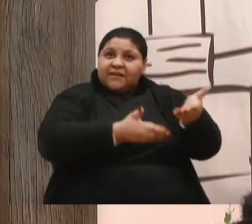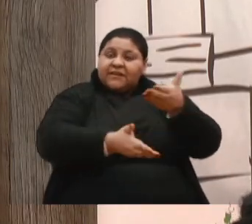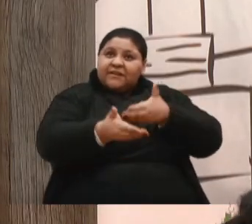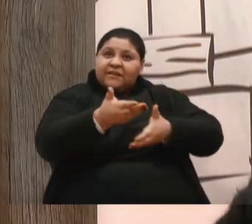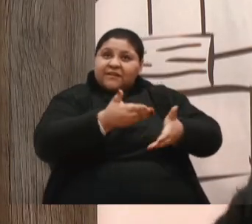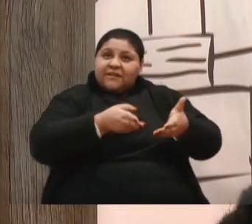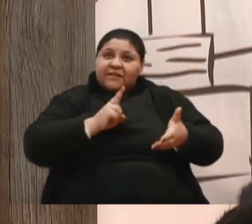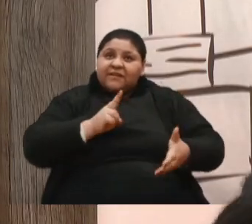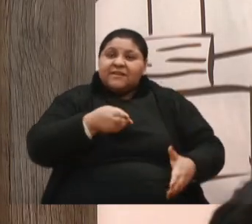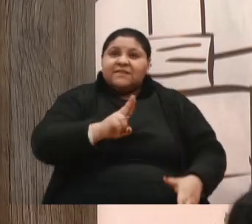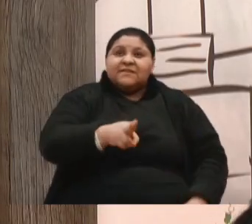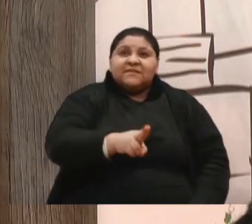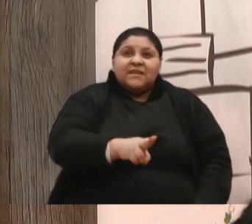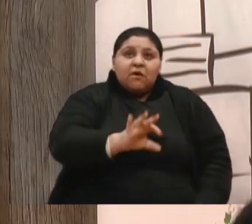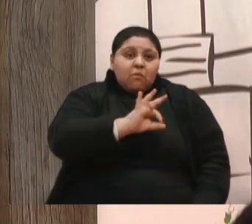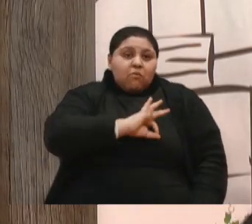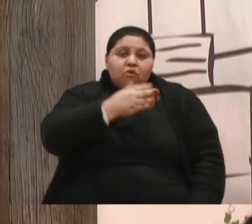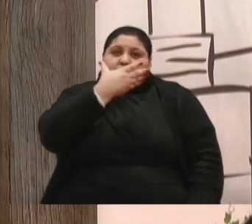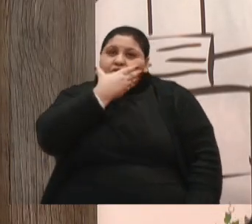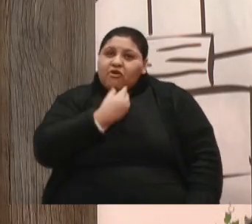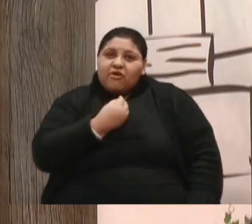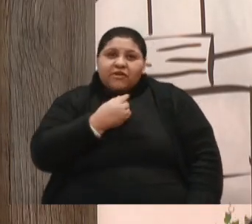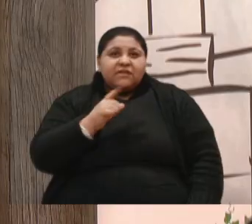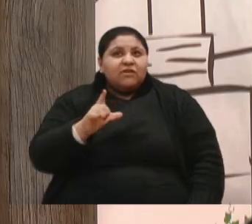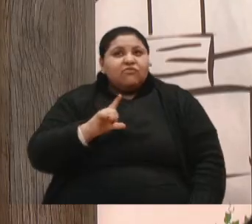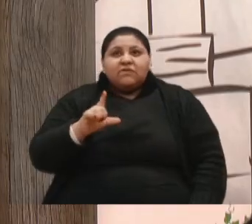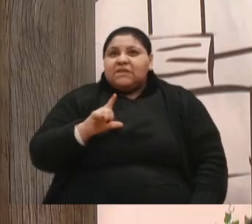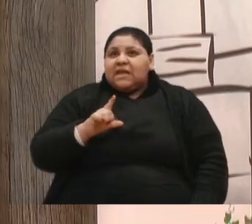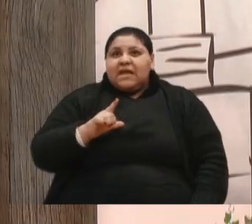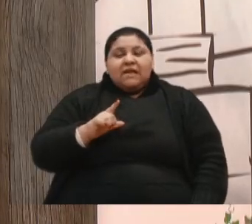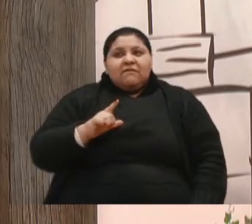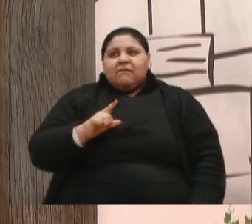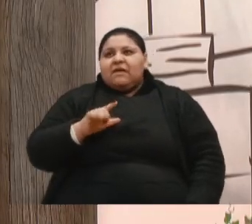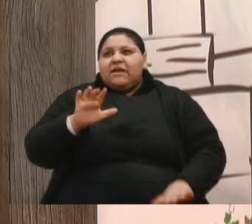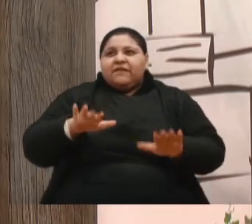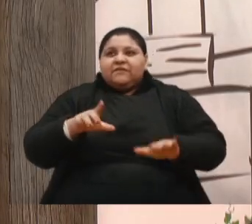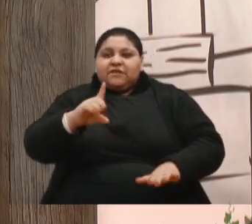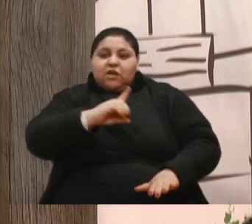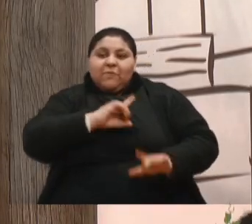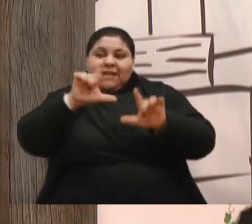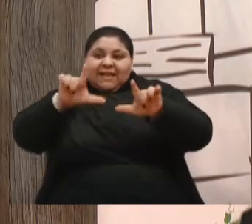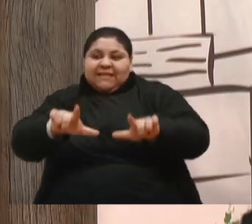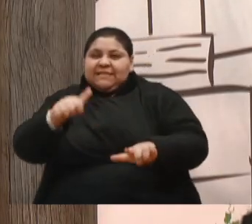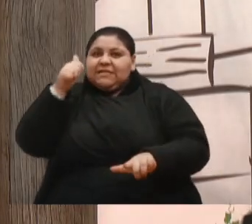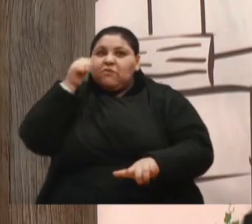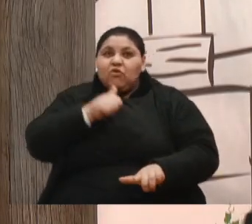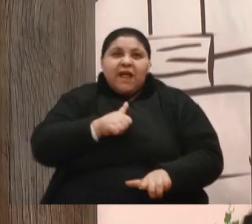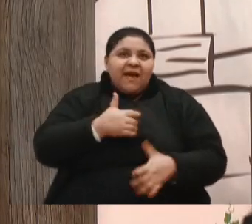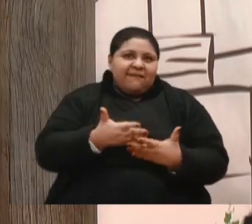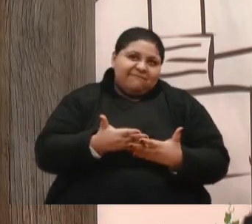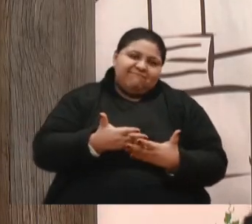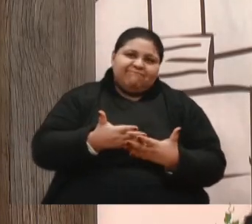delegacia e são atendidas sempre por policiais homens. Nem em todos os lugares a gente tem uma delegacia da mulher, um preparo, né, para